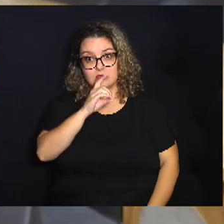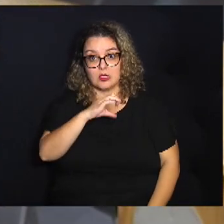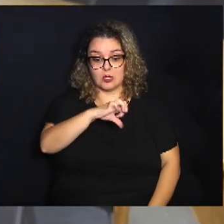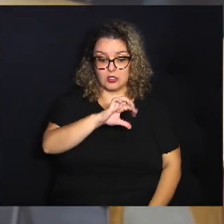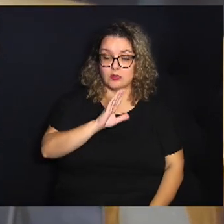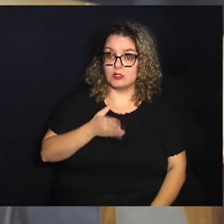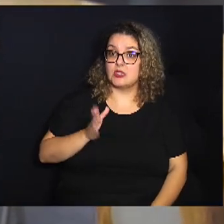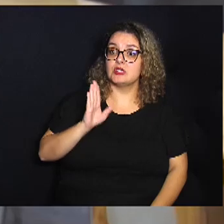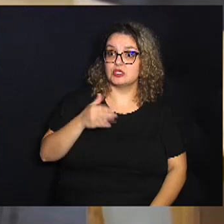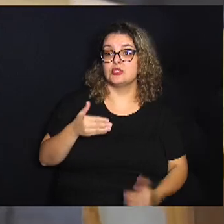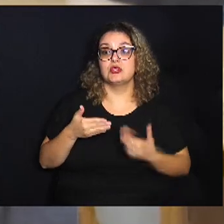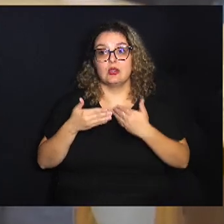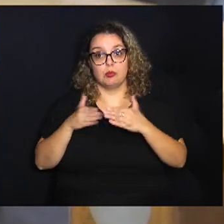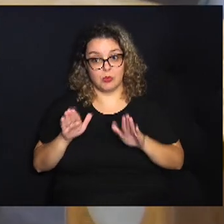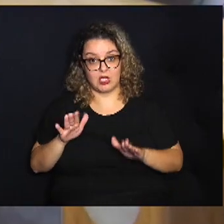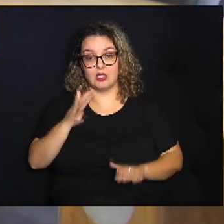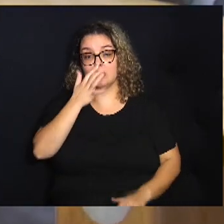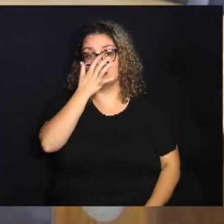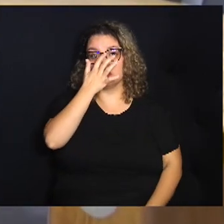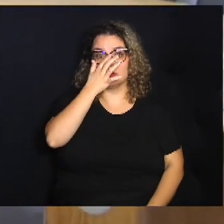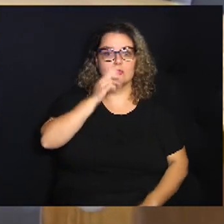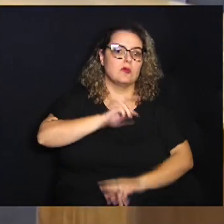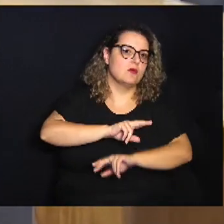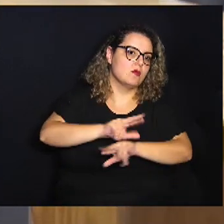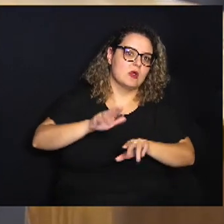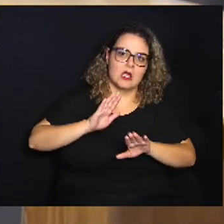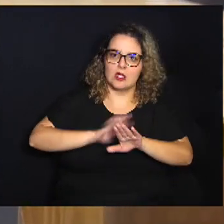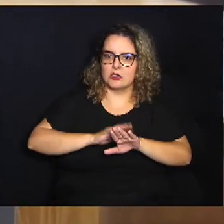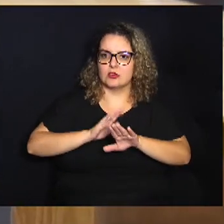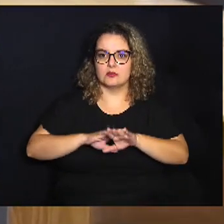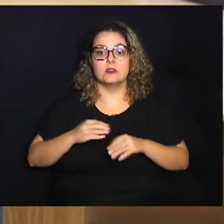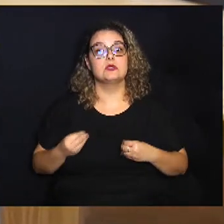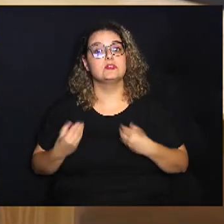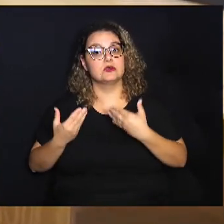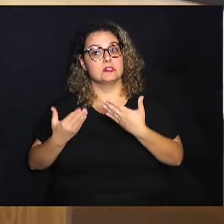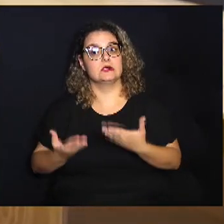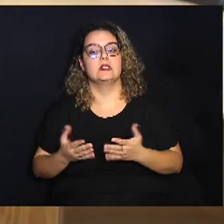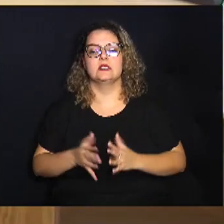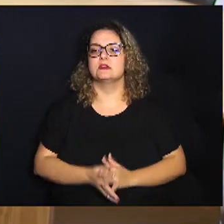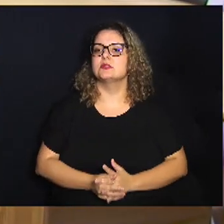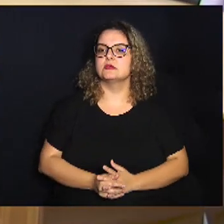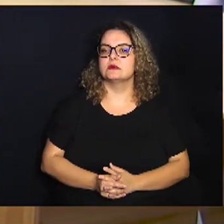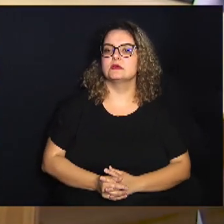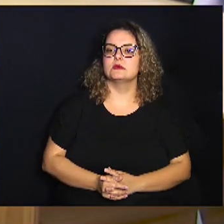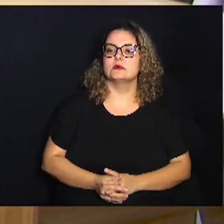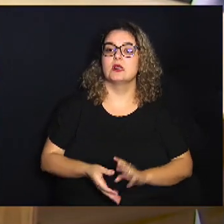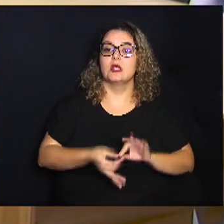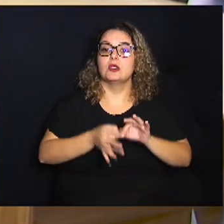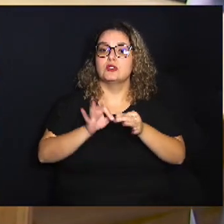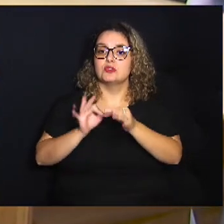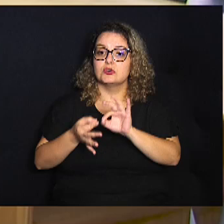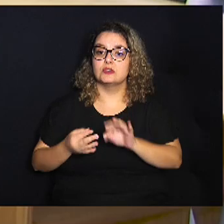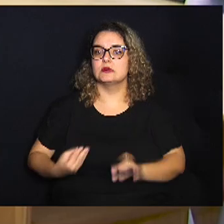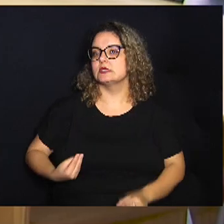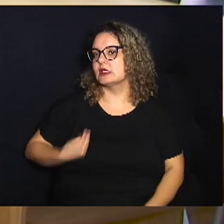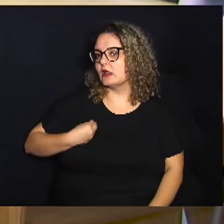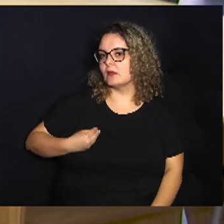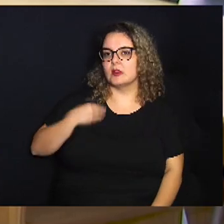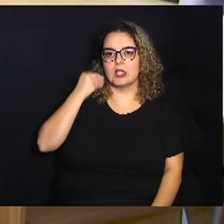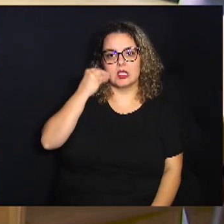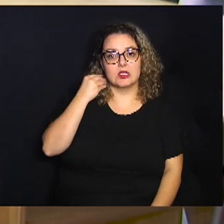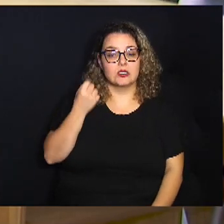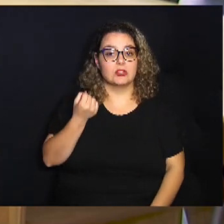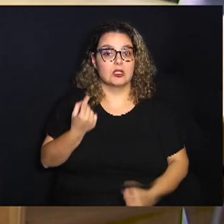já estamos abertos, já com várias atividades sendo ofertadas. As oficinas e as vivências, a gente tem